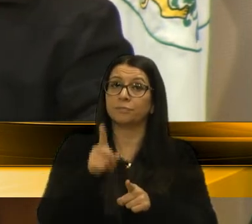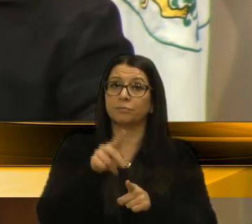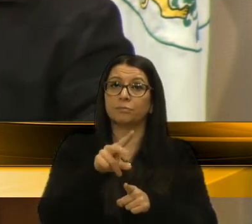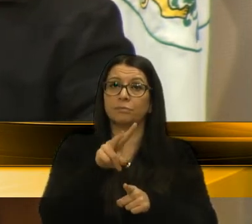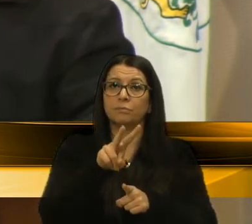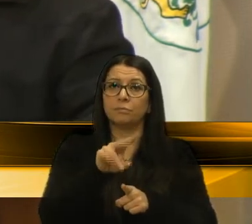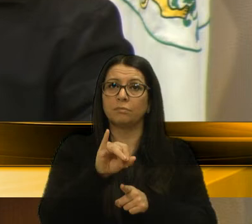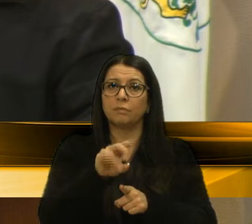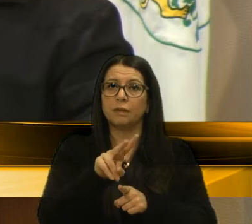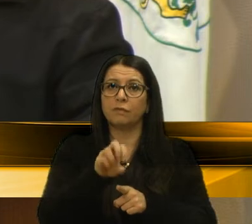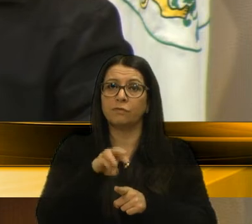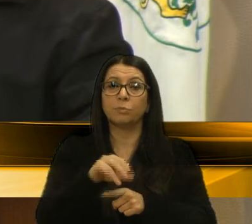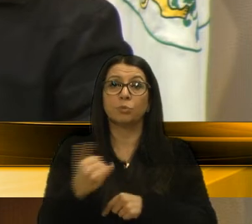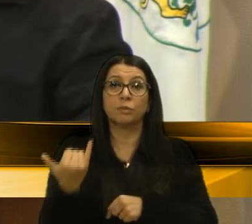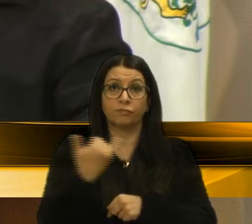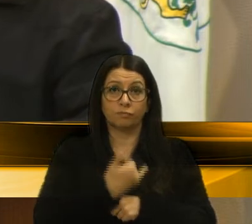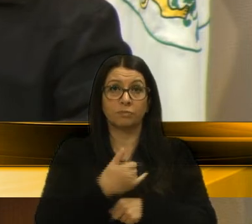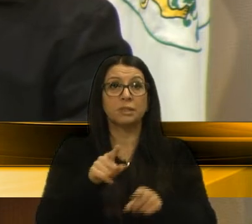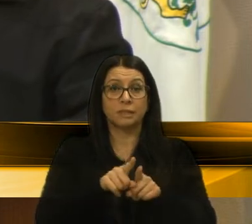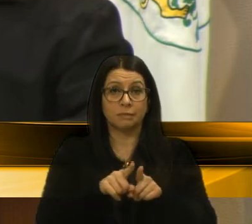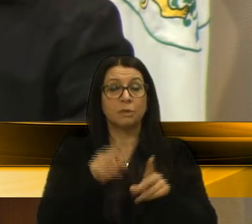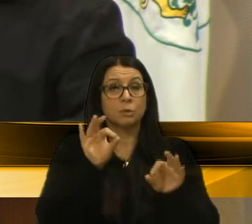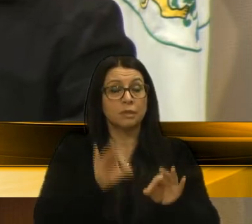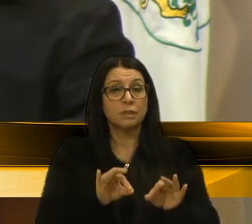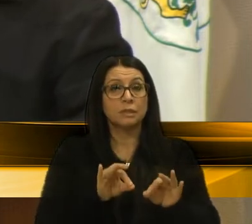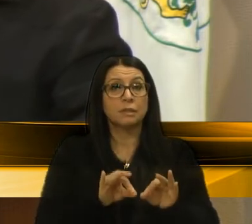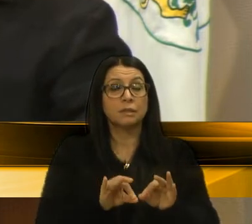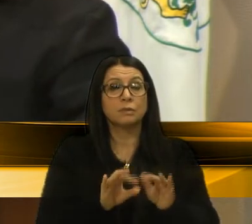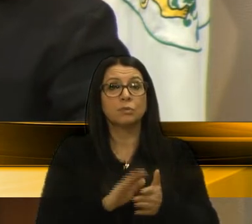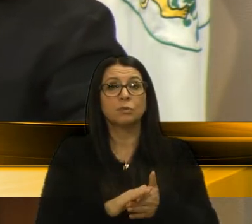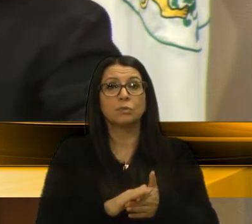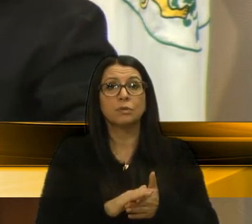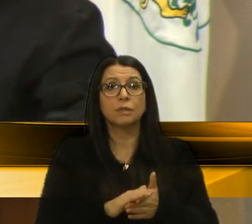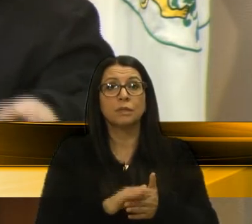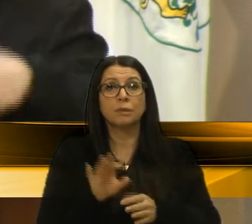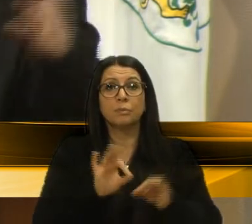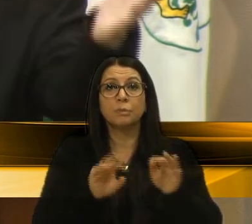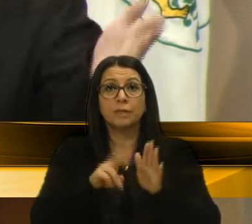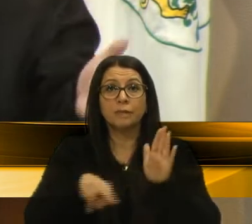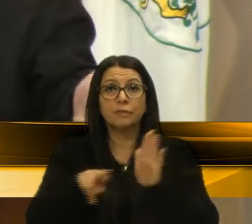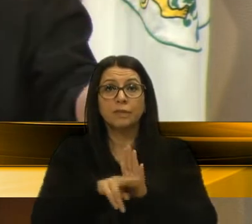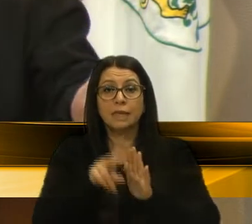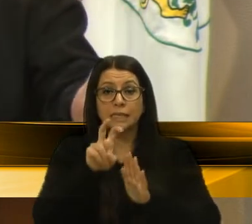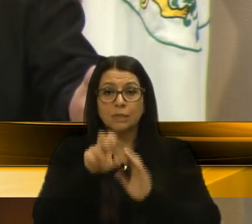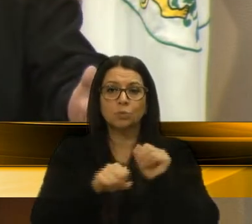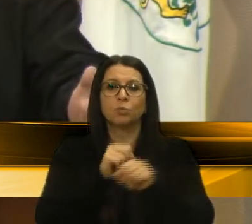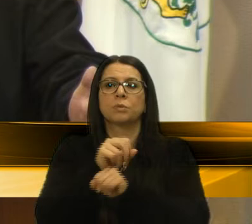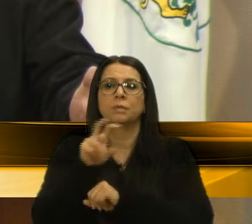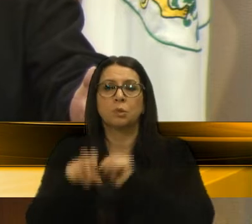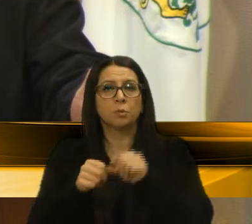nos colocava o seguinte, que o ideal mesmo seria que o plano fosse revisto a cada 5 anos.